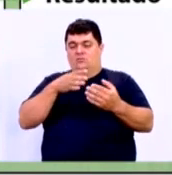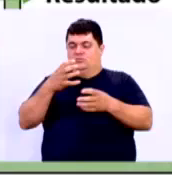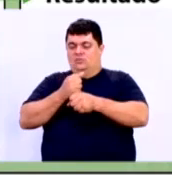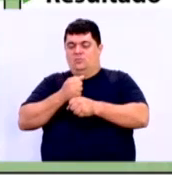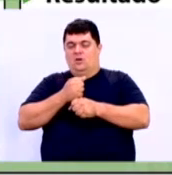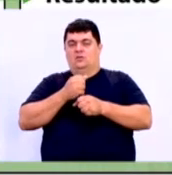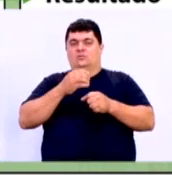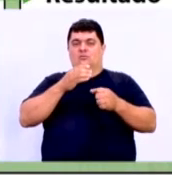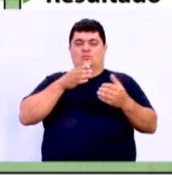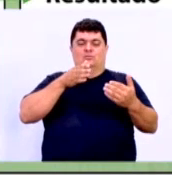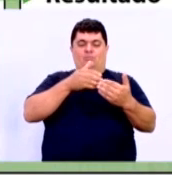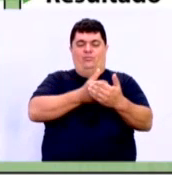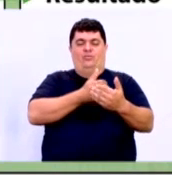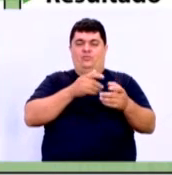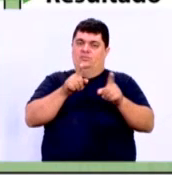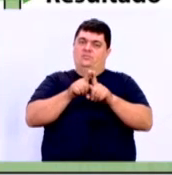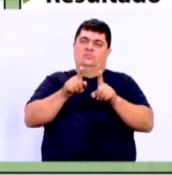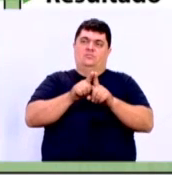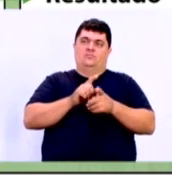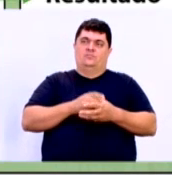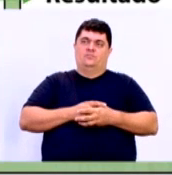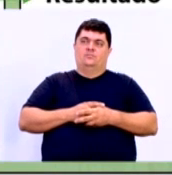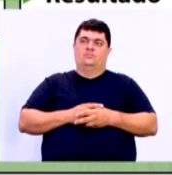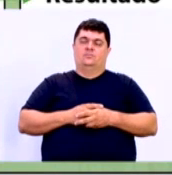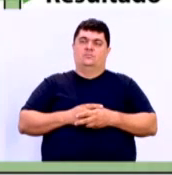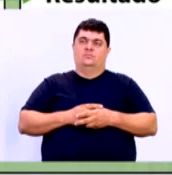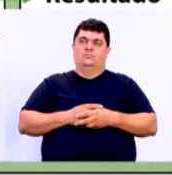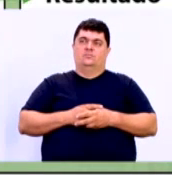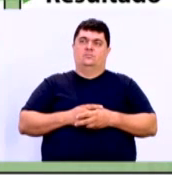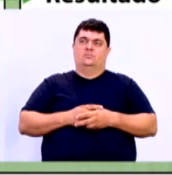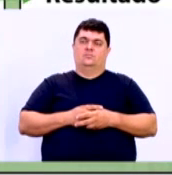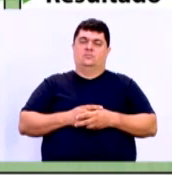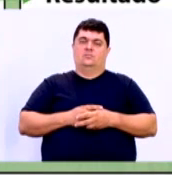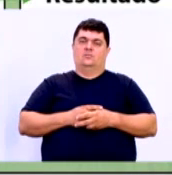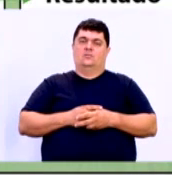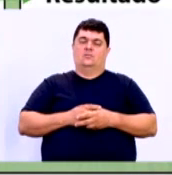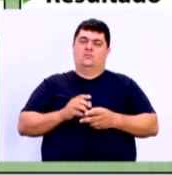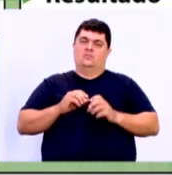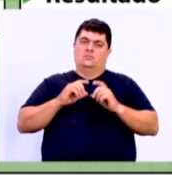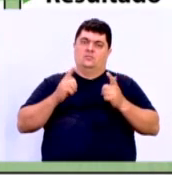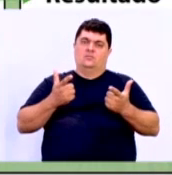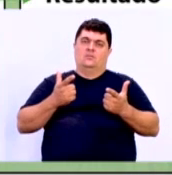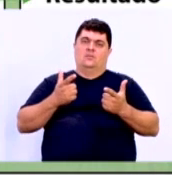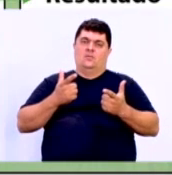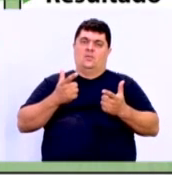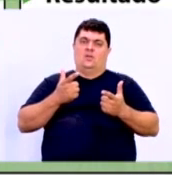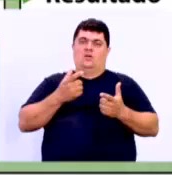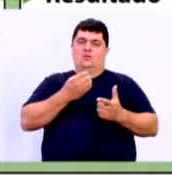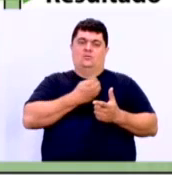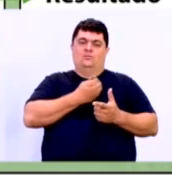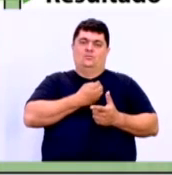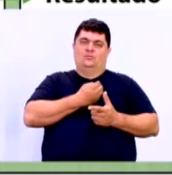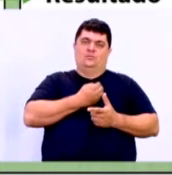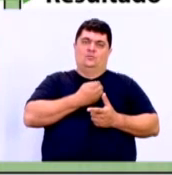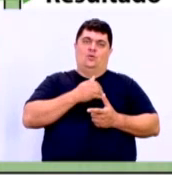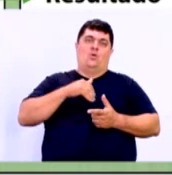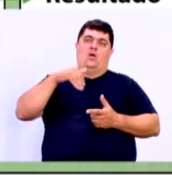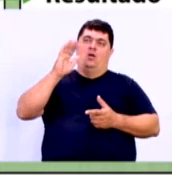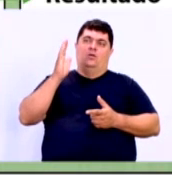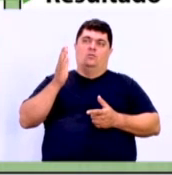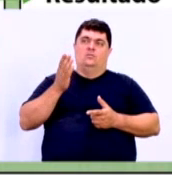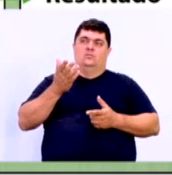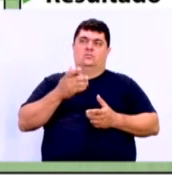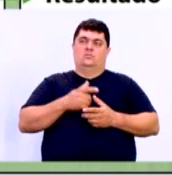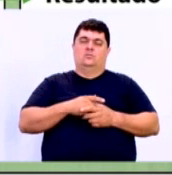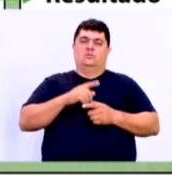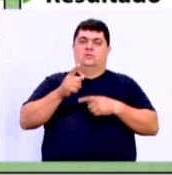com os custos indiretos rateados. É isso aí, pessoal. Agora, claro, que os números não são baixos, os números são altos. Depois